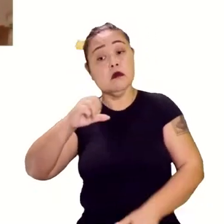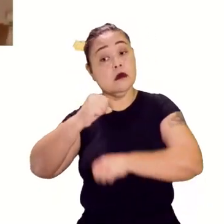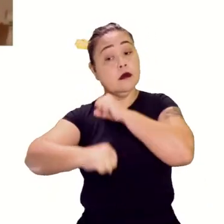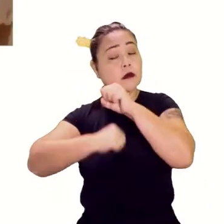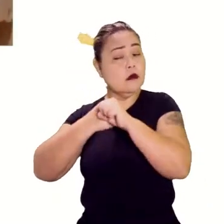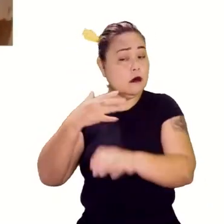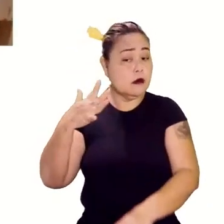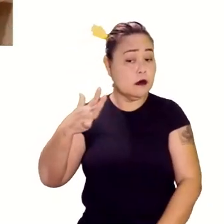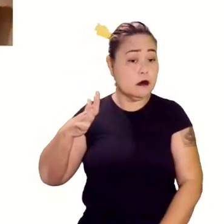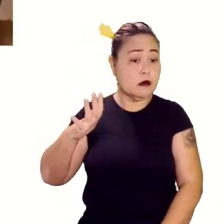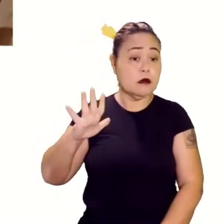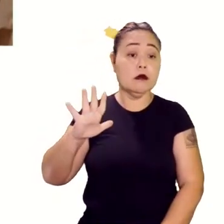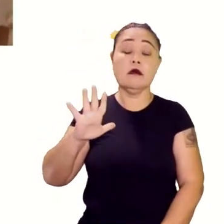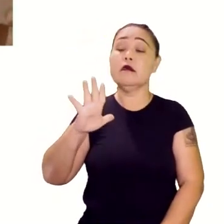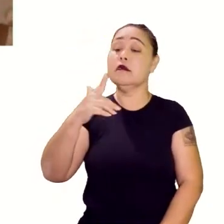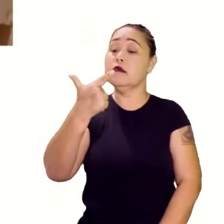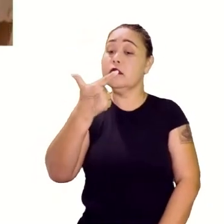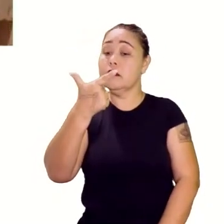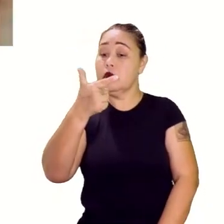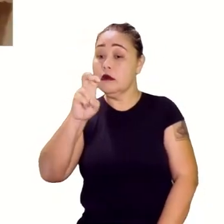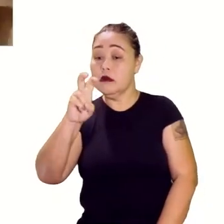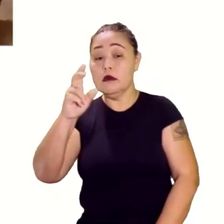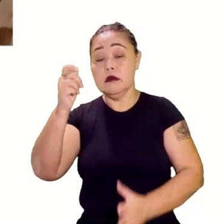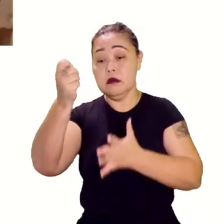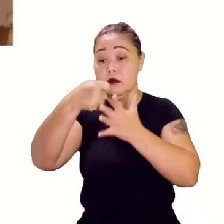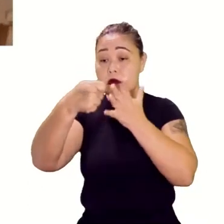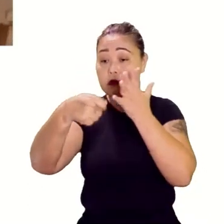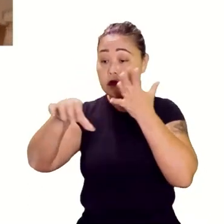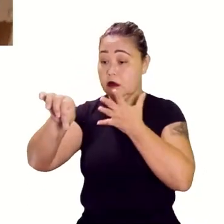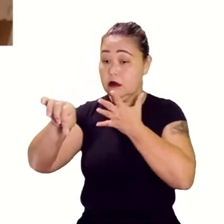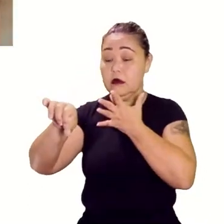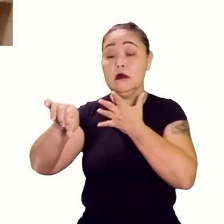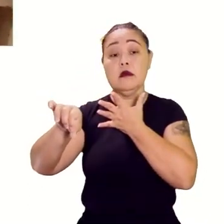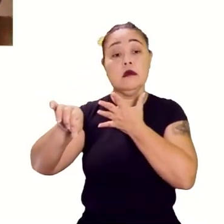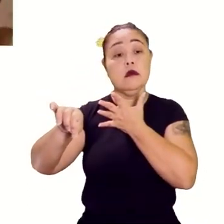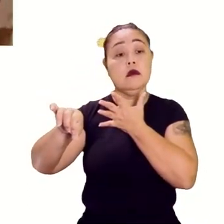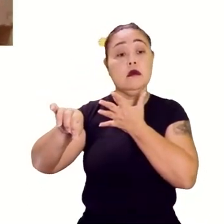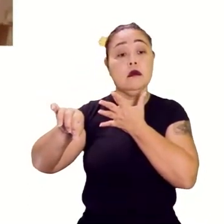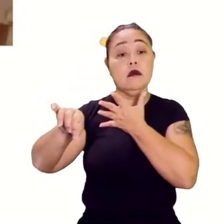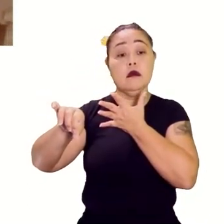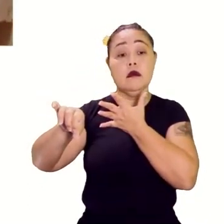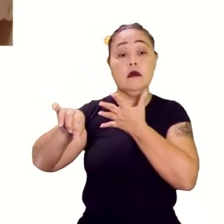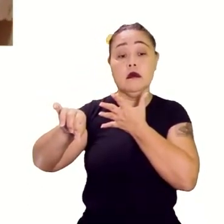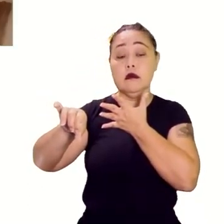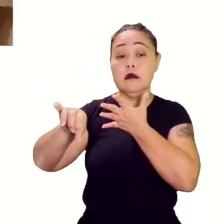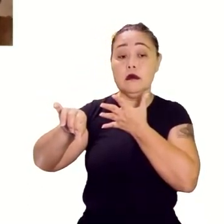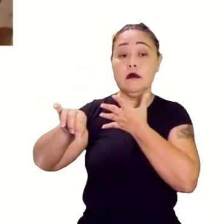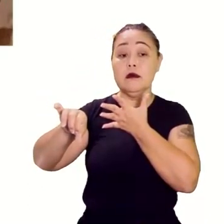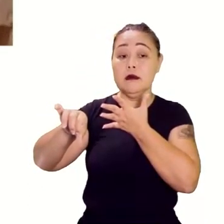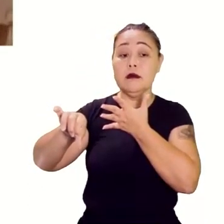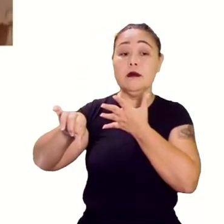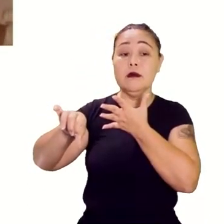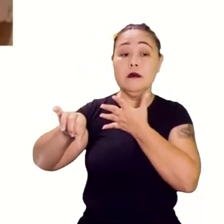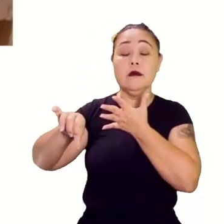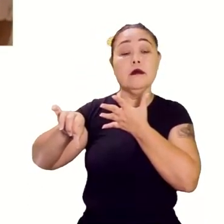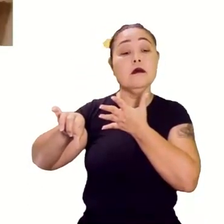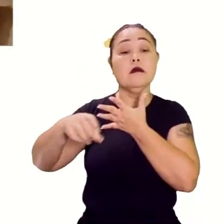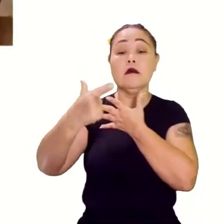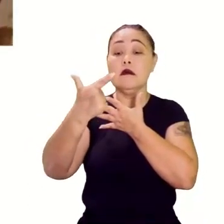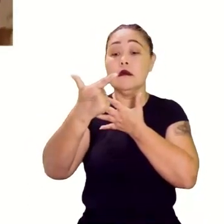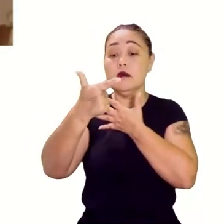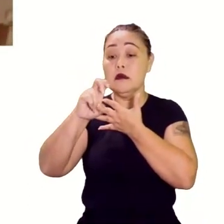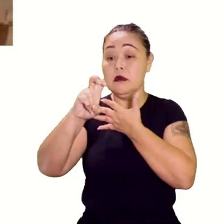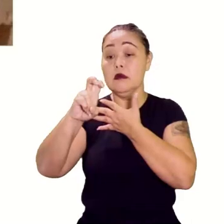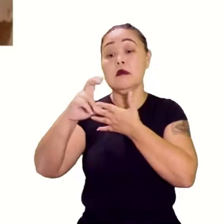anos, aproximadamente 25 anos e 9 meses. O negócio era em todo, tá?